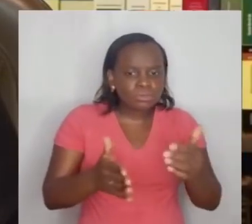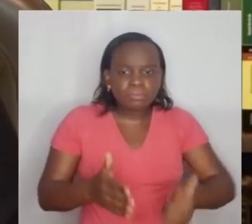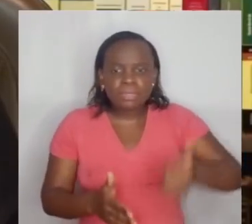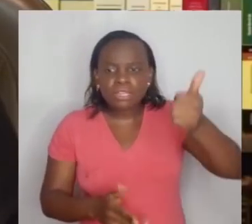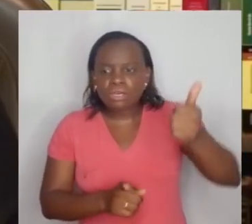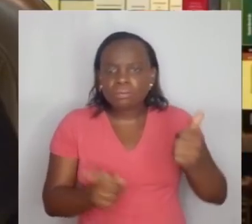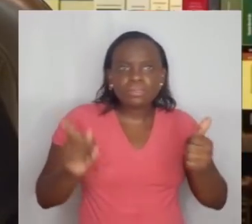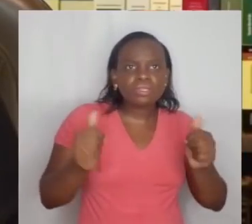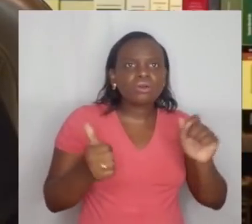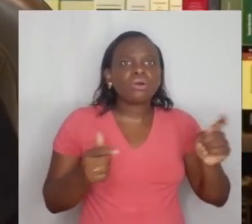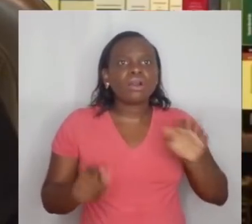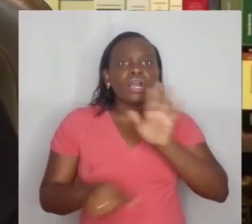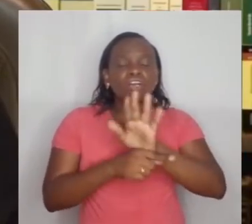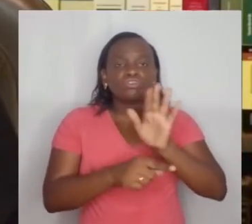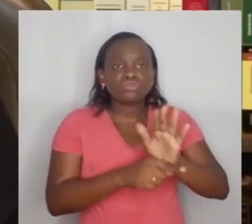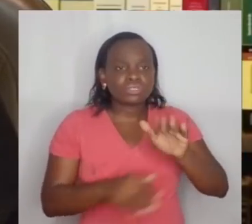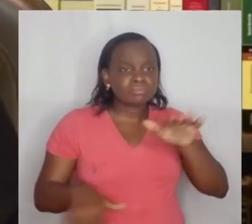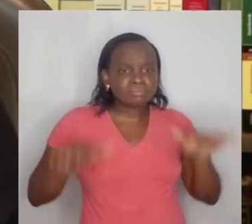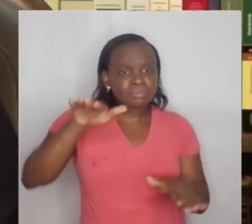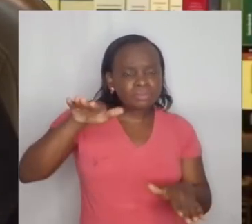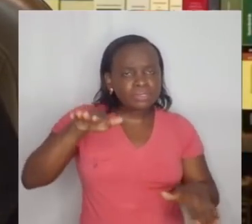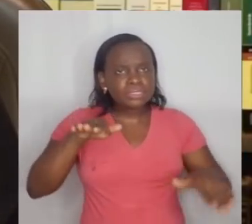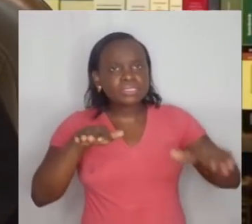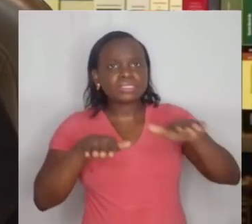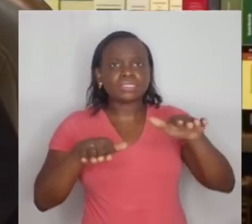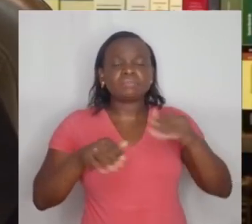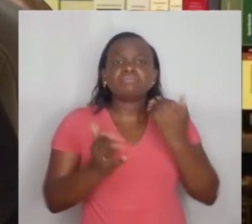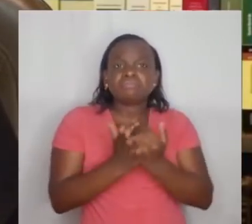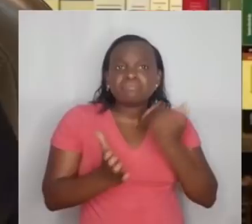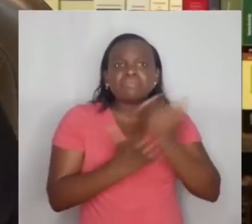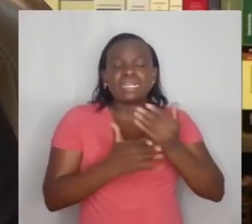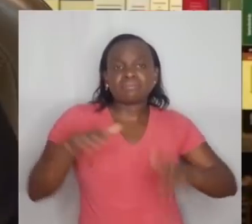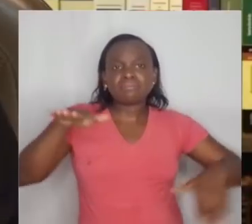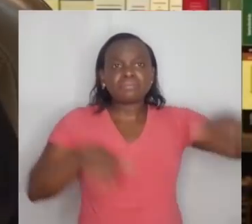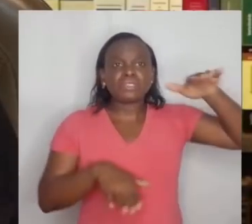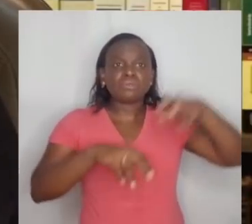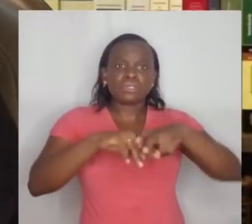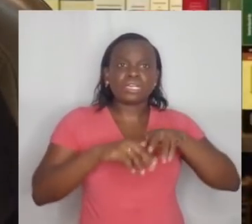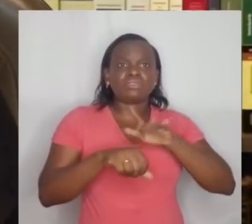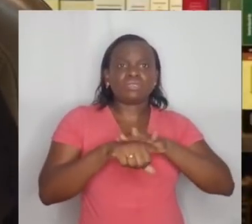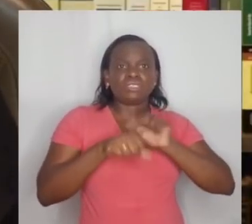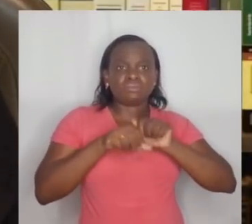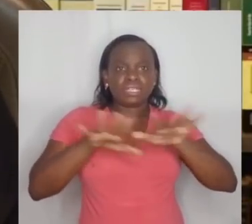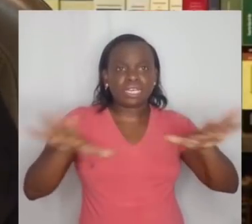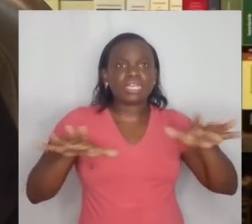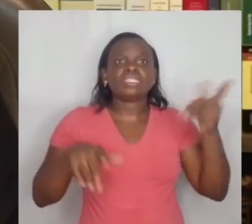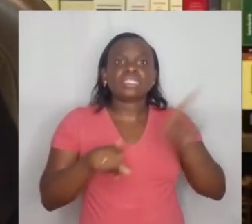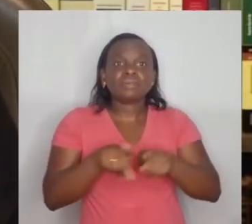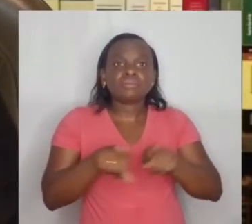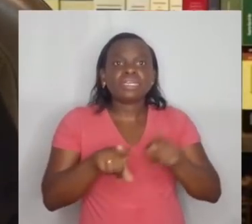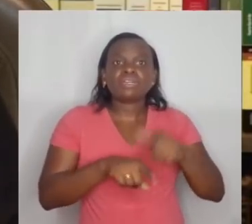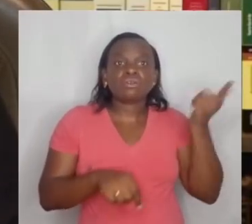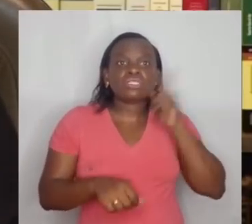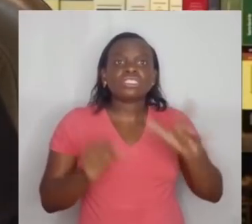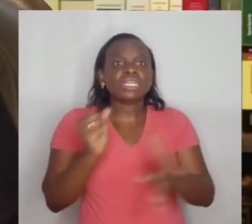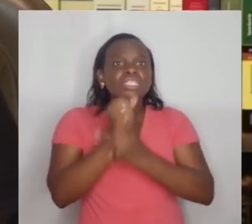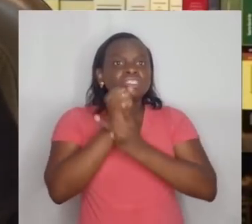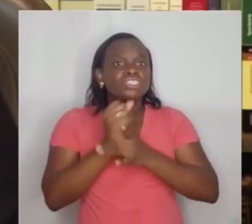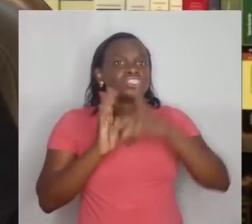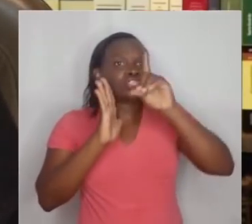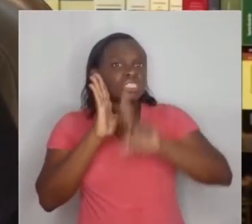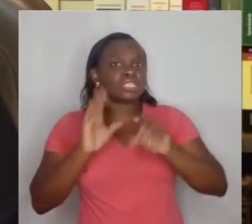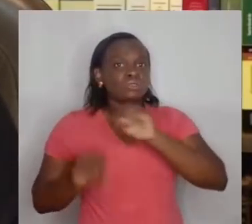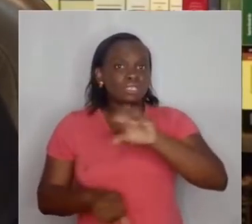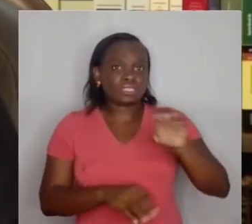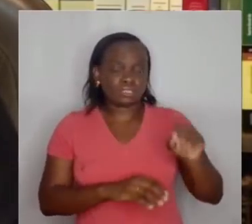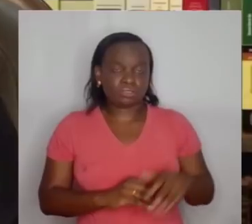caminhos possíveis para os processos de desigualdade intensificados pela pandemia e garantir o direito à educação. Num